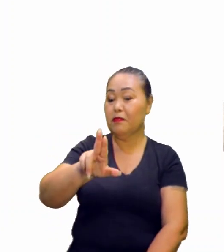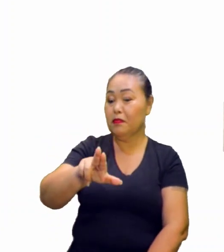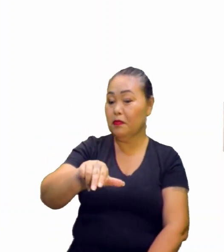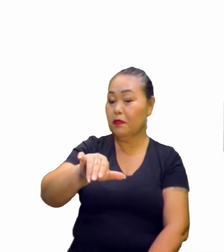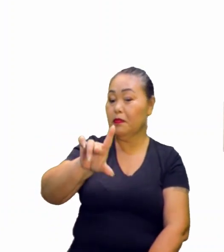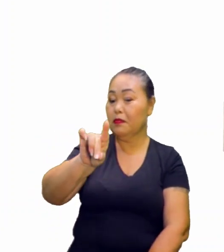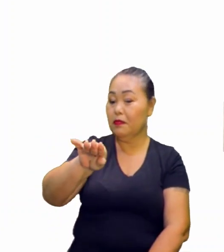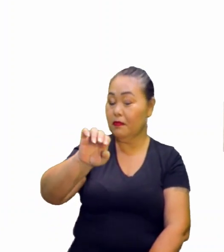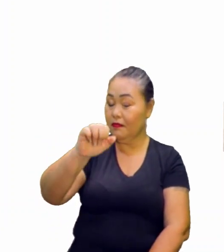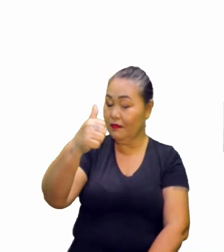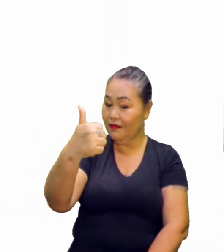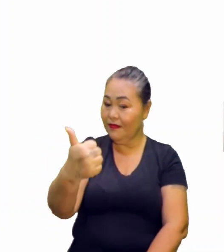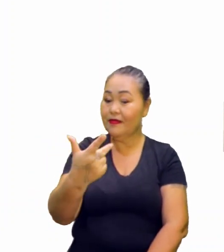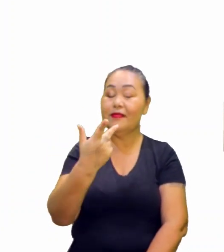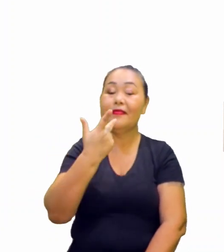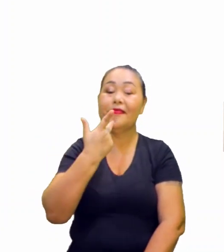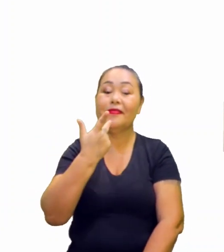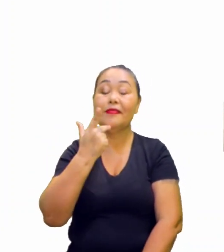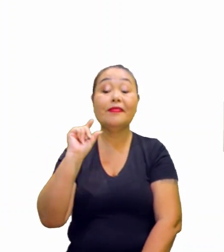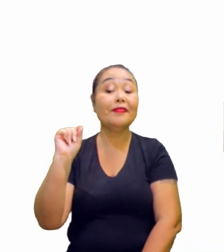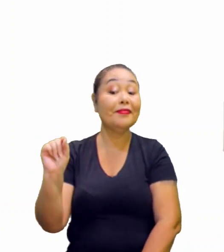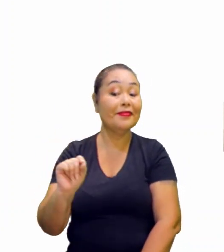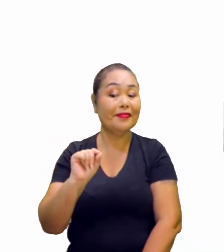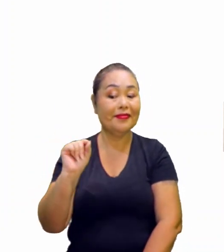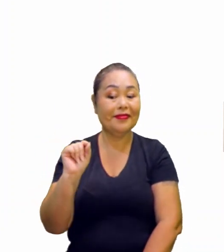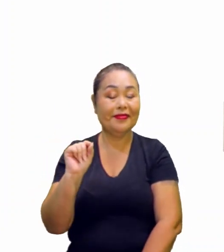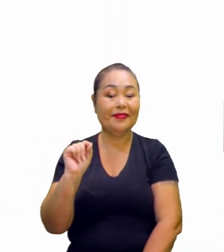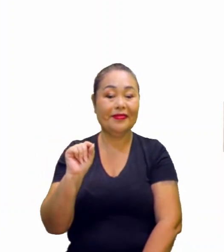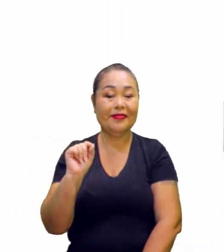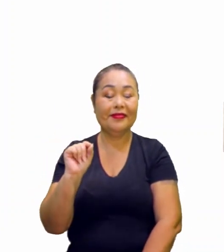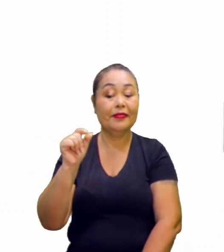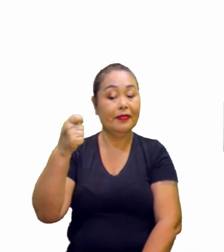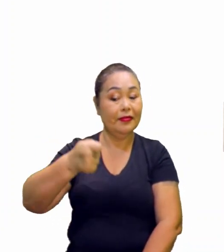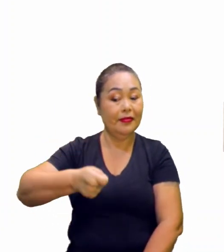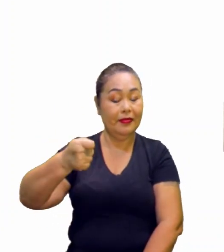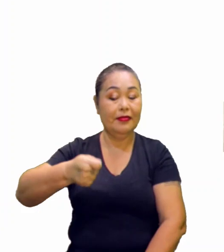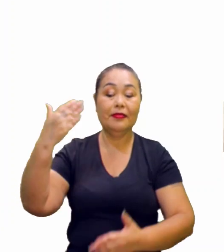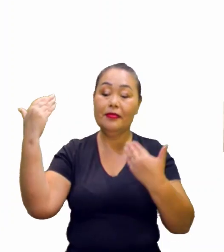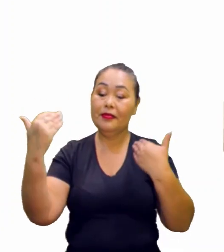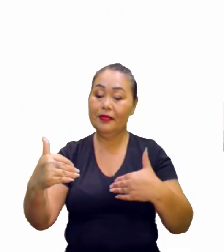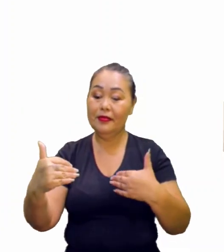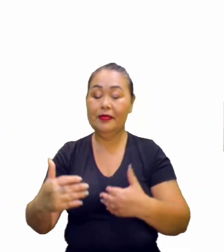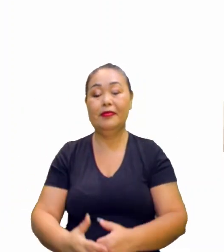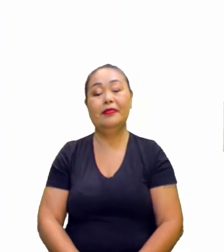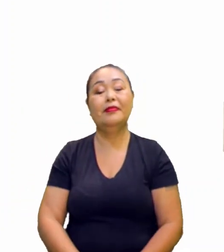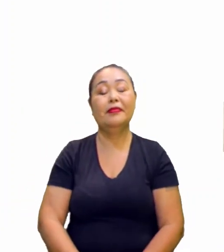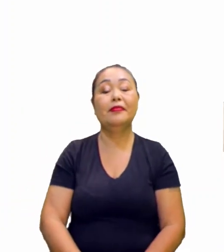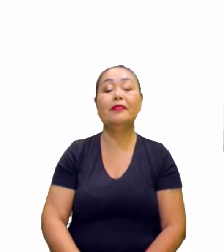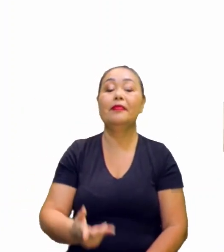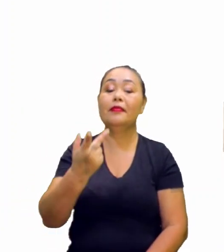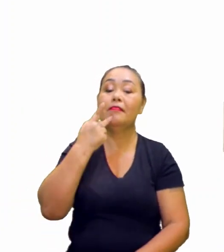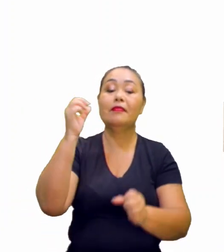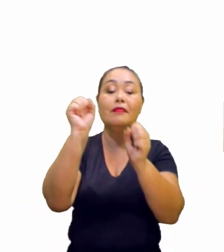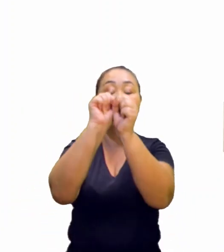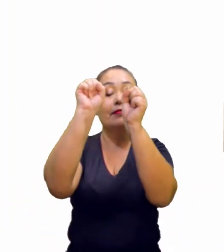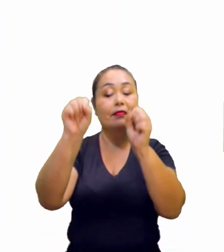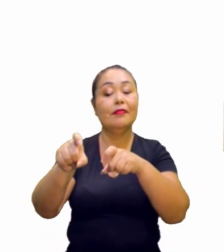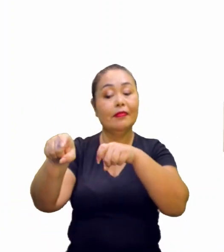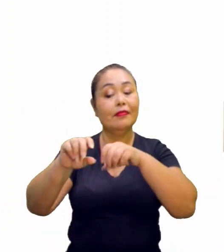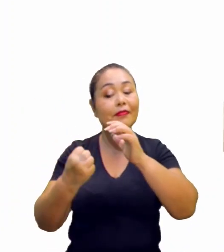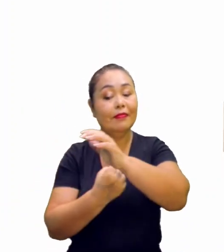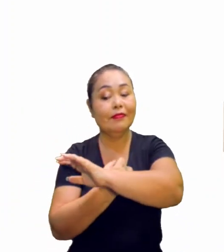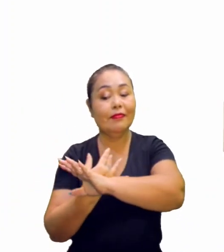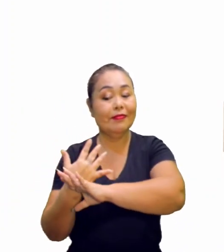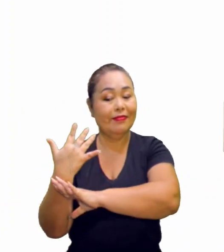E aí nós vamos falar sobre o que, professora? O que vocês vão cobrar aí na avaliação? Vamos falar sobre sistemas